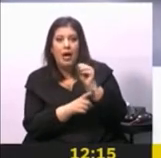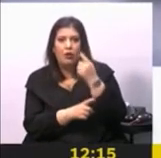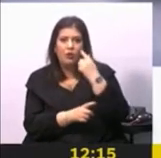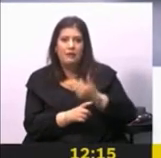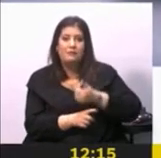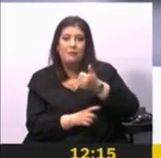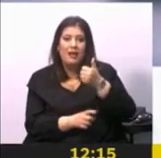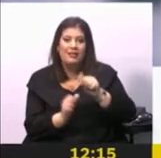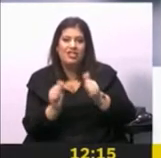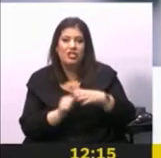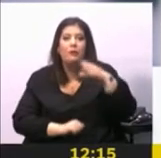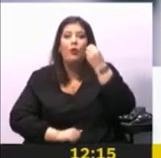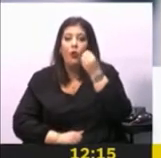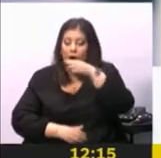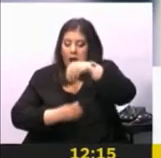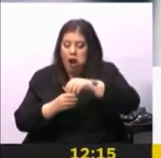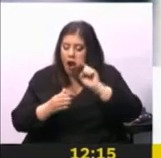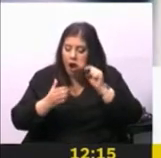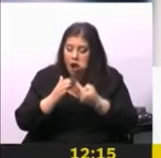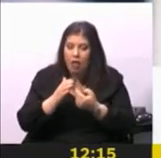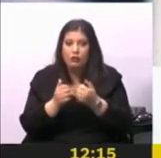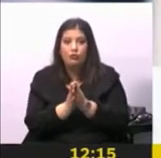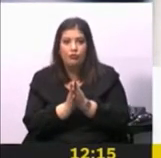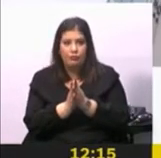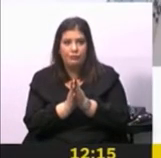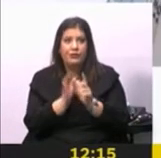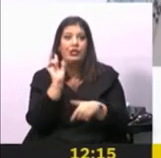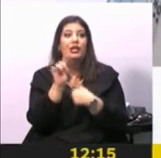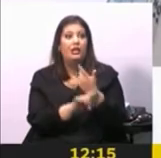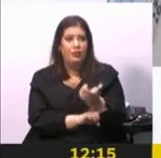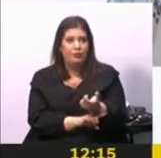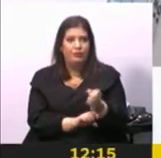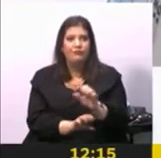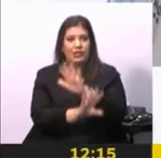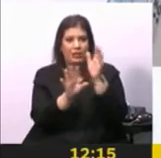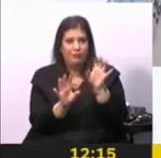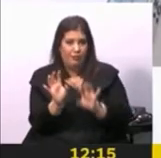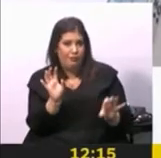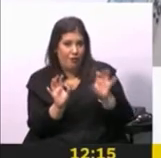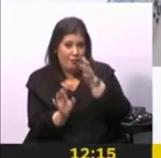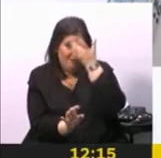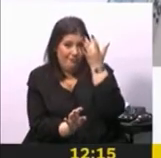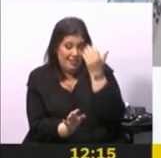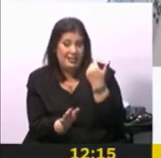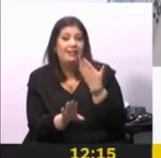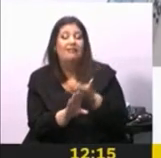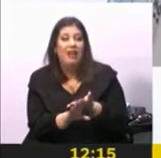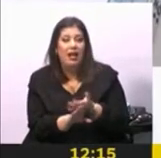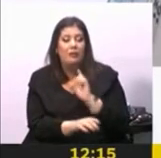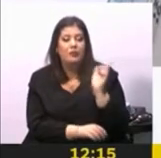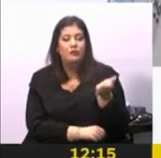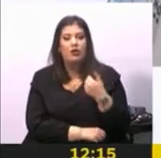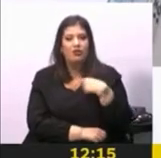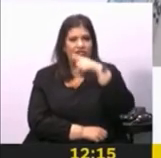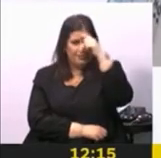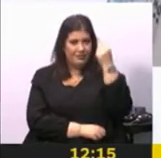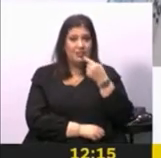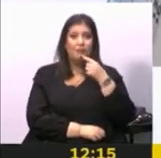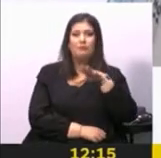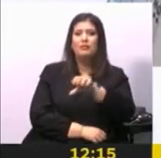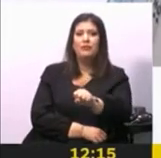dentro o setor financeiro e depois arranjam naturalmente esquemas que são difíceis de detectar, julgo